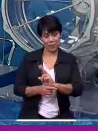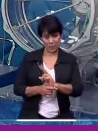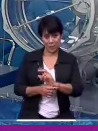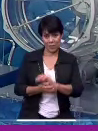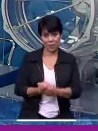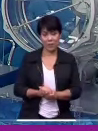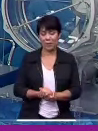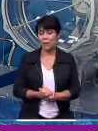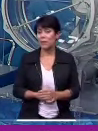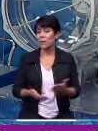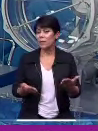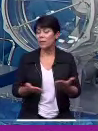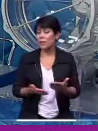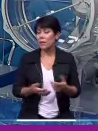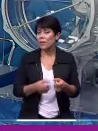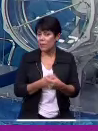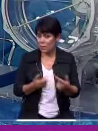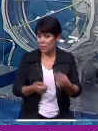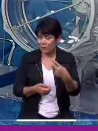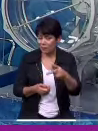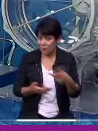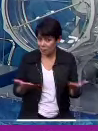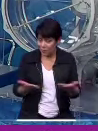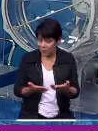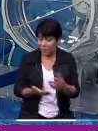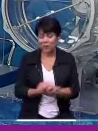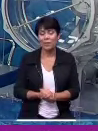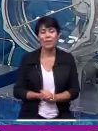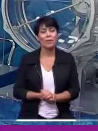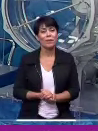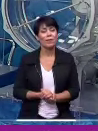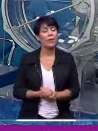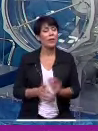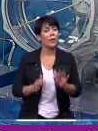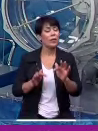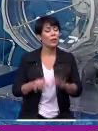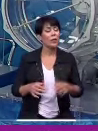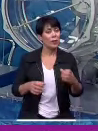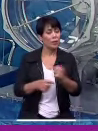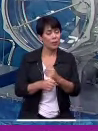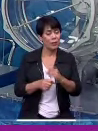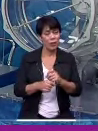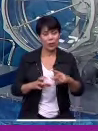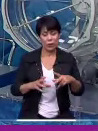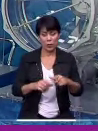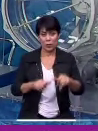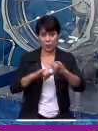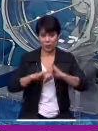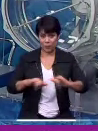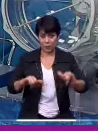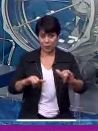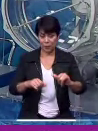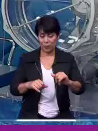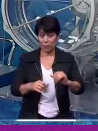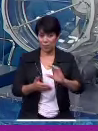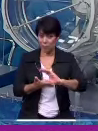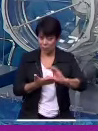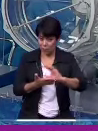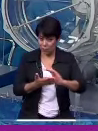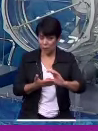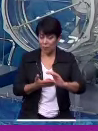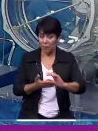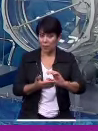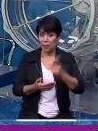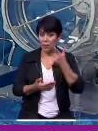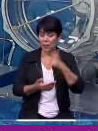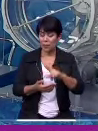auditoras populares. E aí a sorte estava na sua aposta. Logo após a apuração, todos os resultados serão publicados. Você poderá saber de onde são as